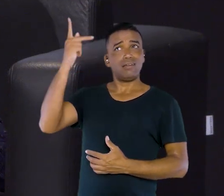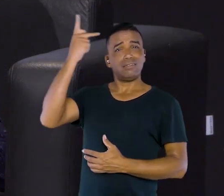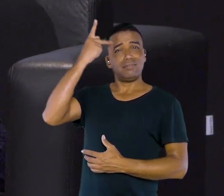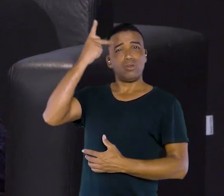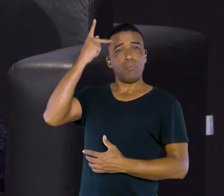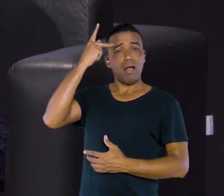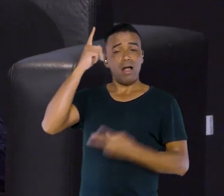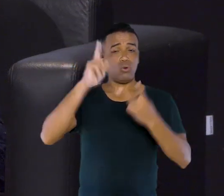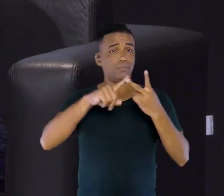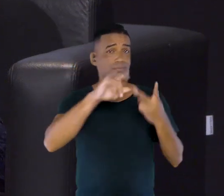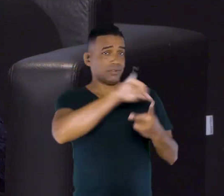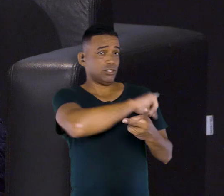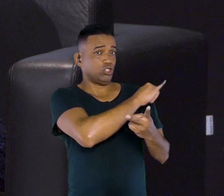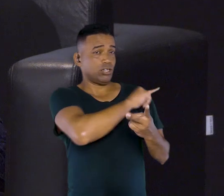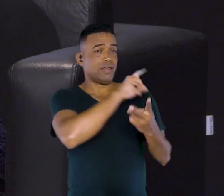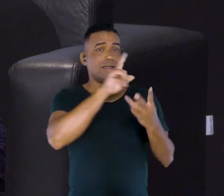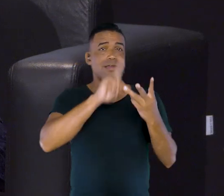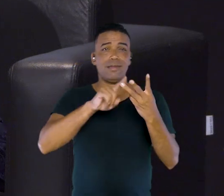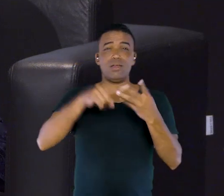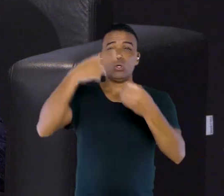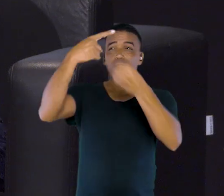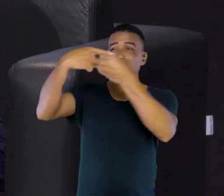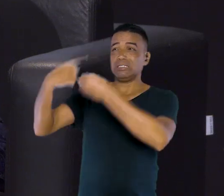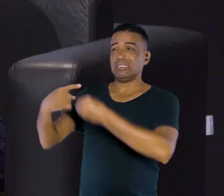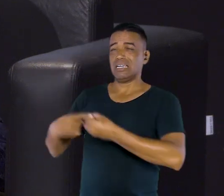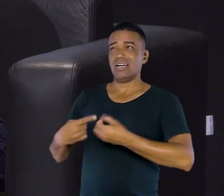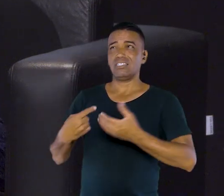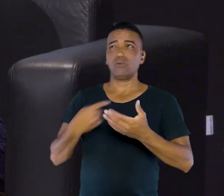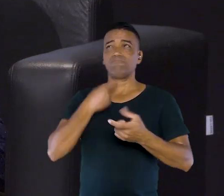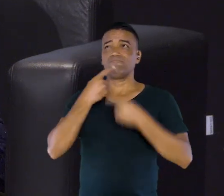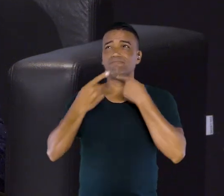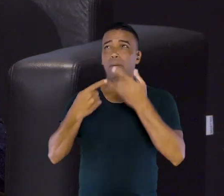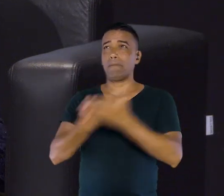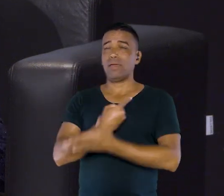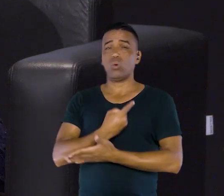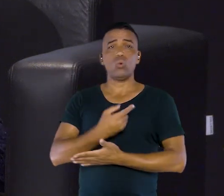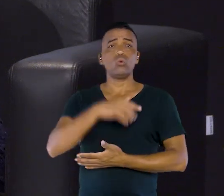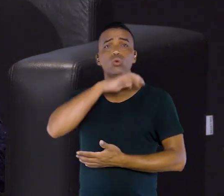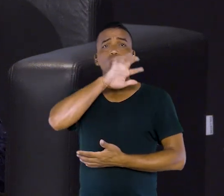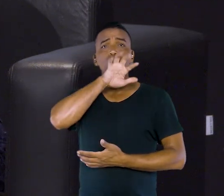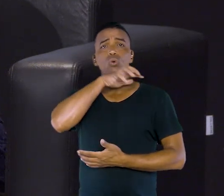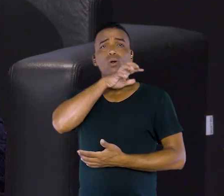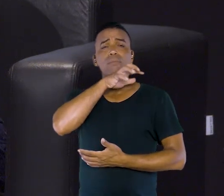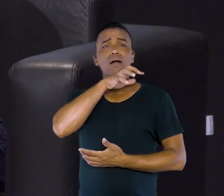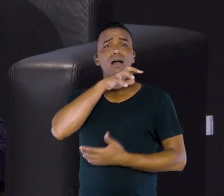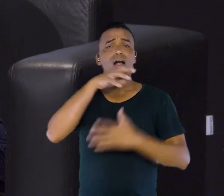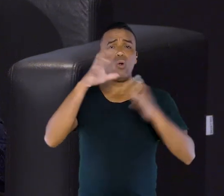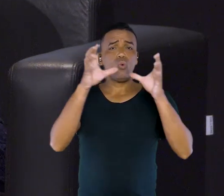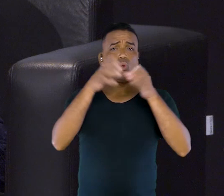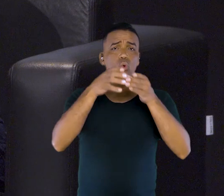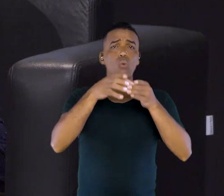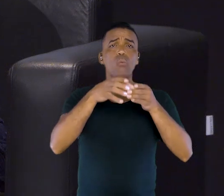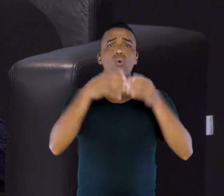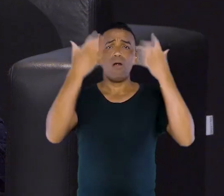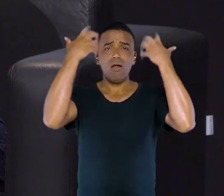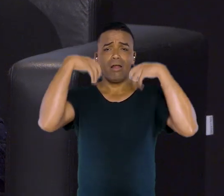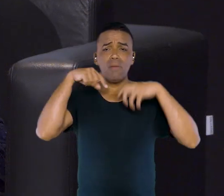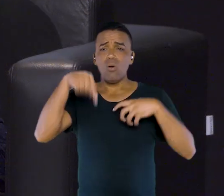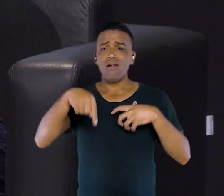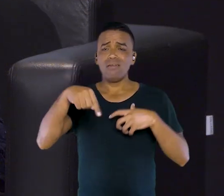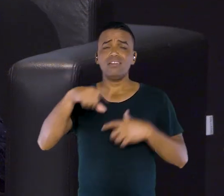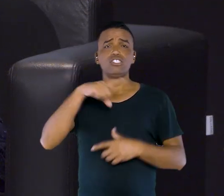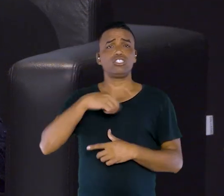Paulo, quando vejo o Rio de Janeiro, quando vejo as cidades, sempre me pergunto, cadê os animais que estavam aqui? Para onde